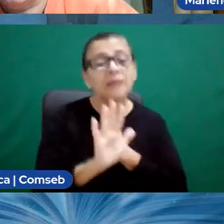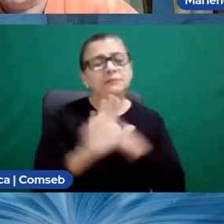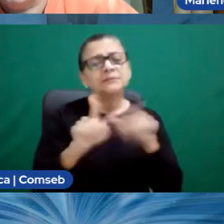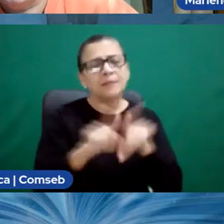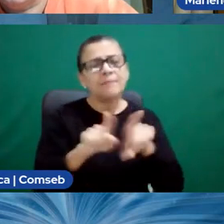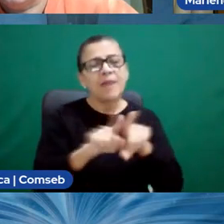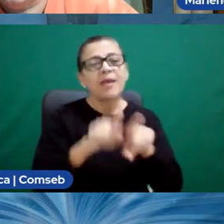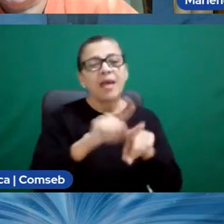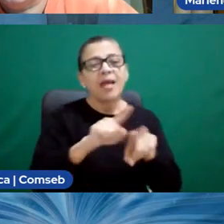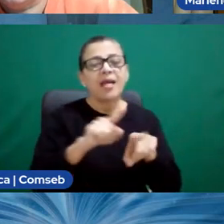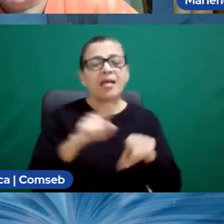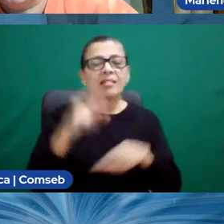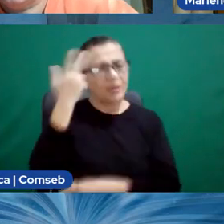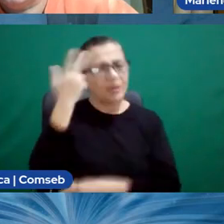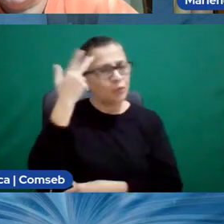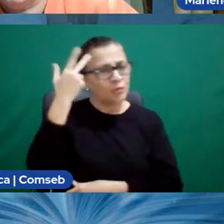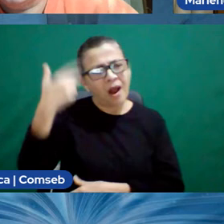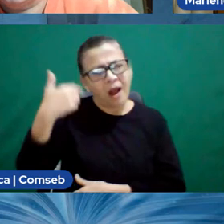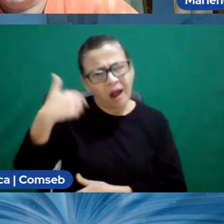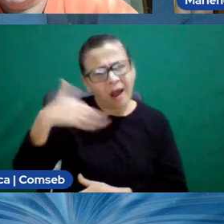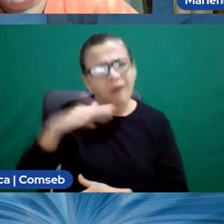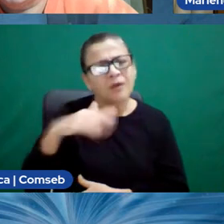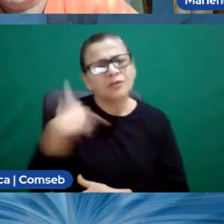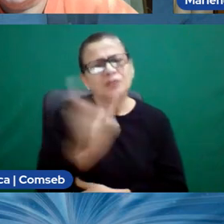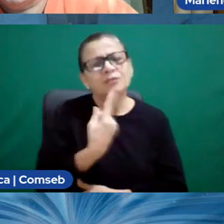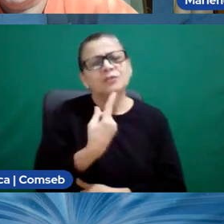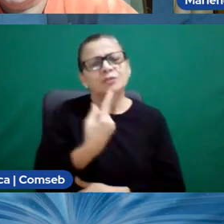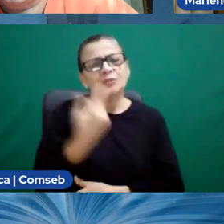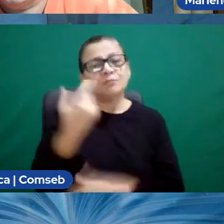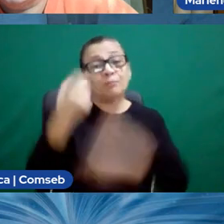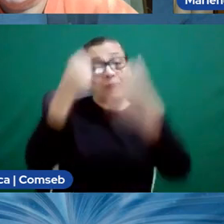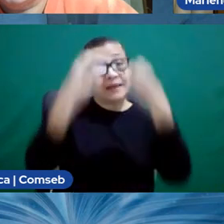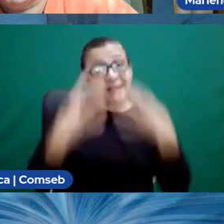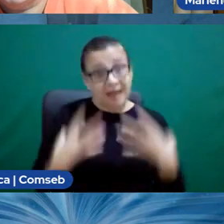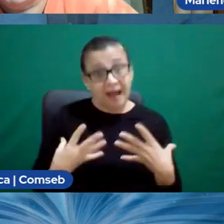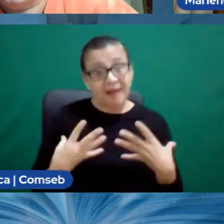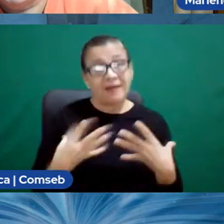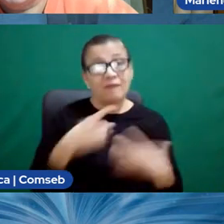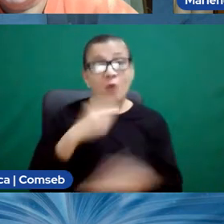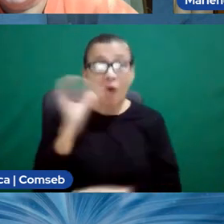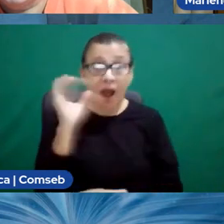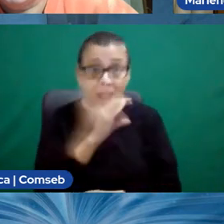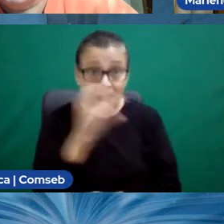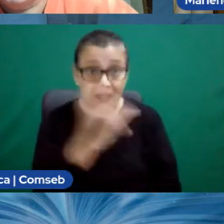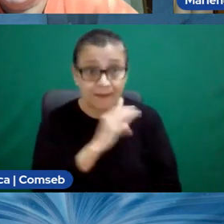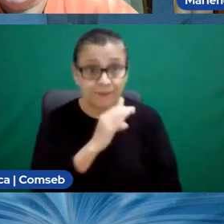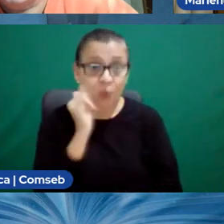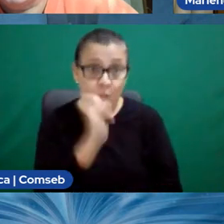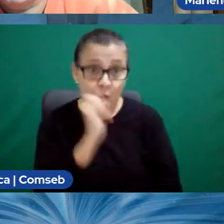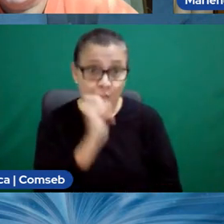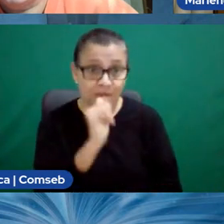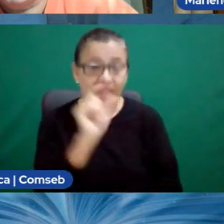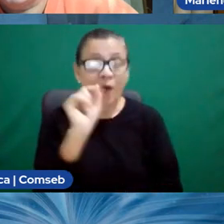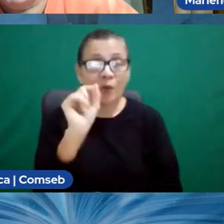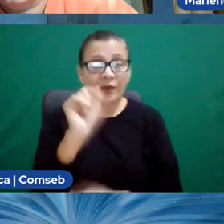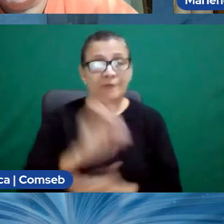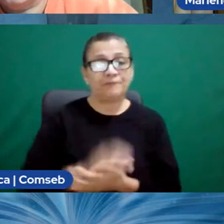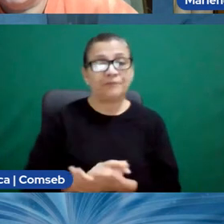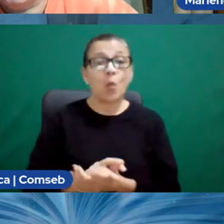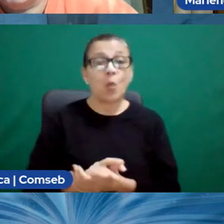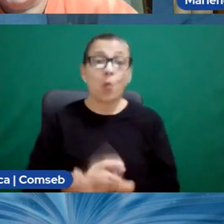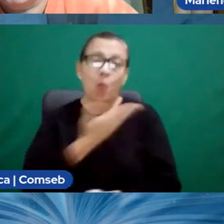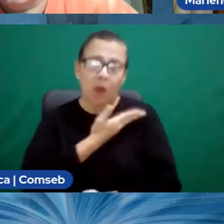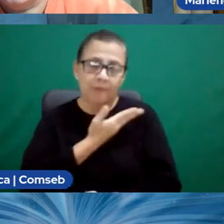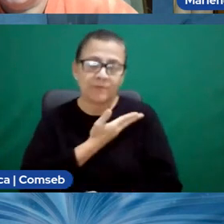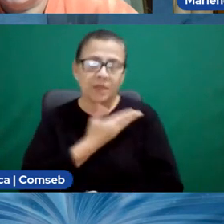gente até explica como é que funciona mais ou menos isso. Me permitam contar rapidamente. Um companheiro nosso médium